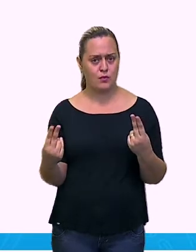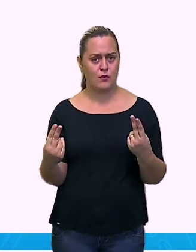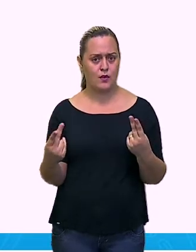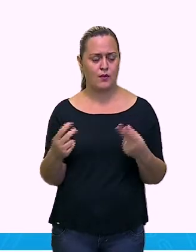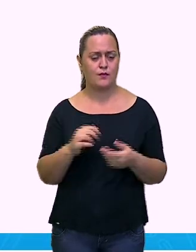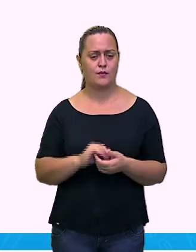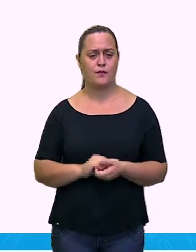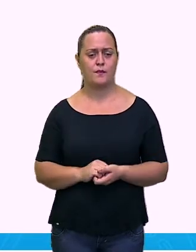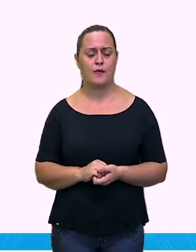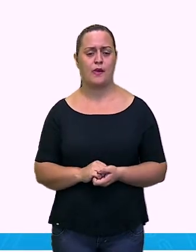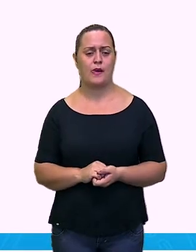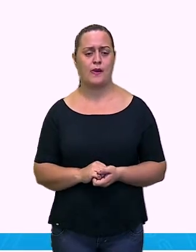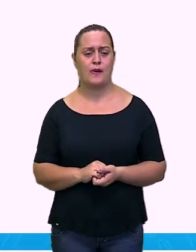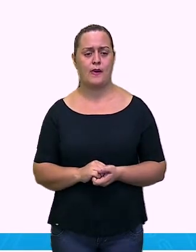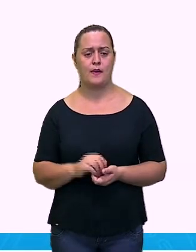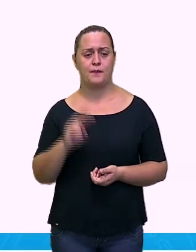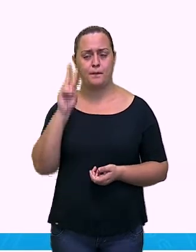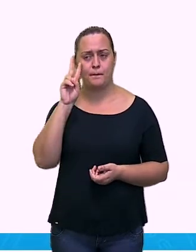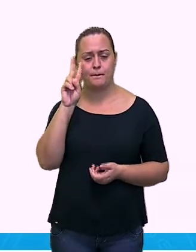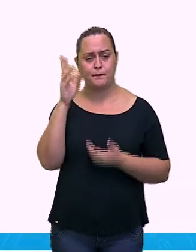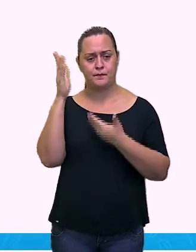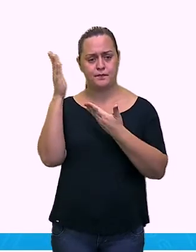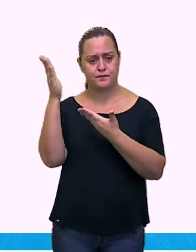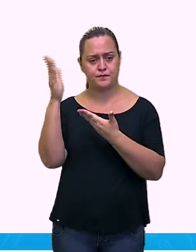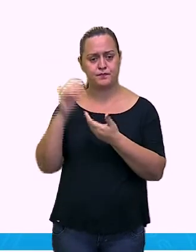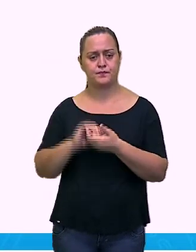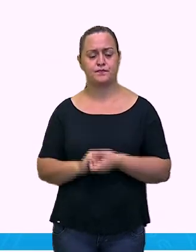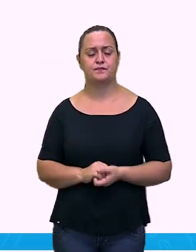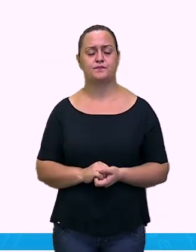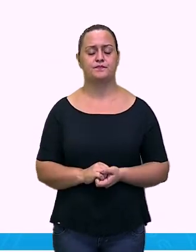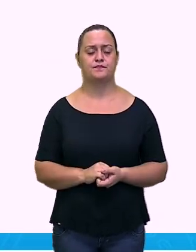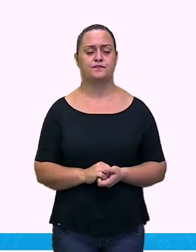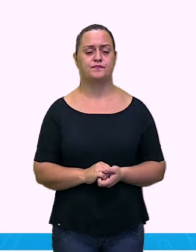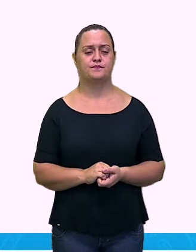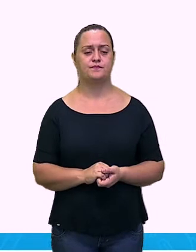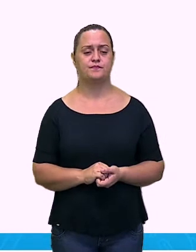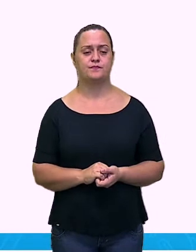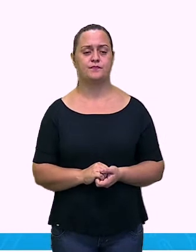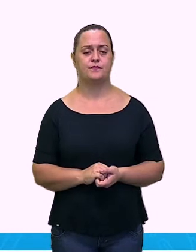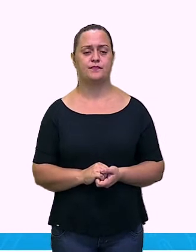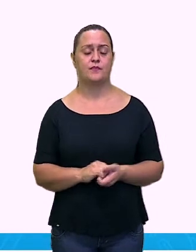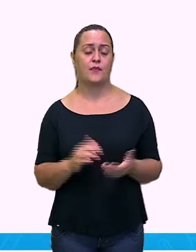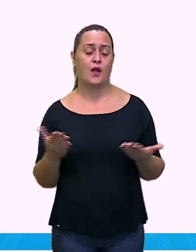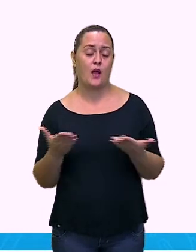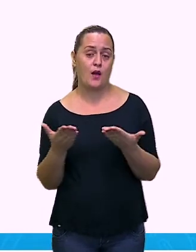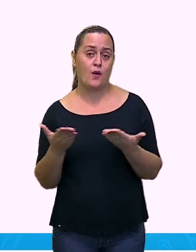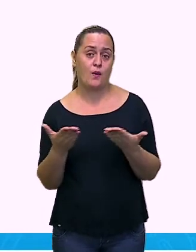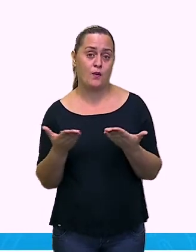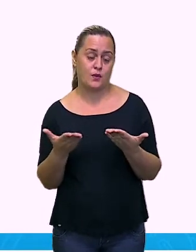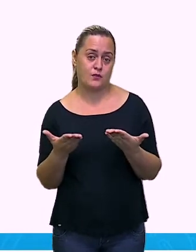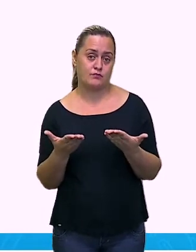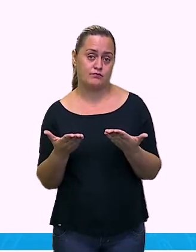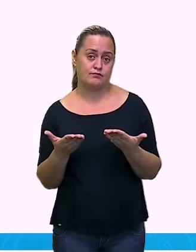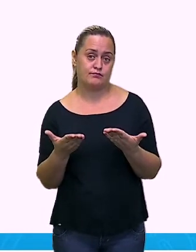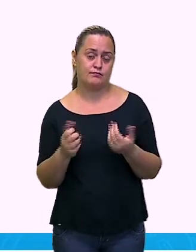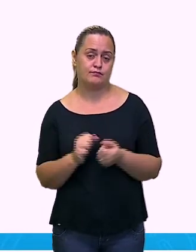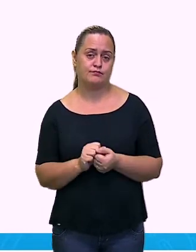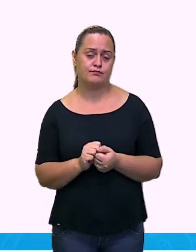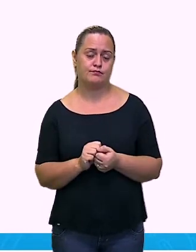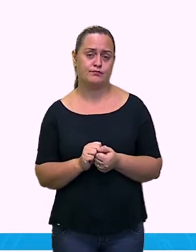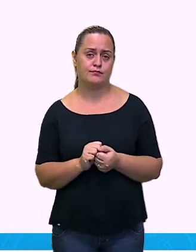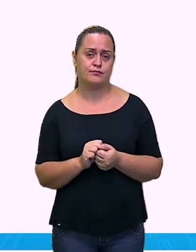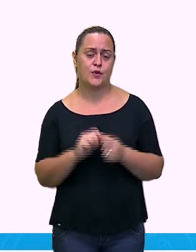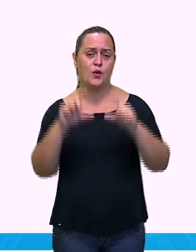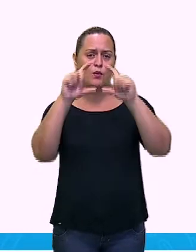esse para cá vamos dividir igualmente um por um ó acabaram sorvetes no